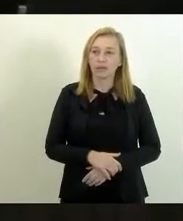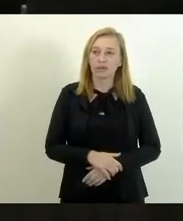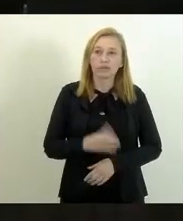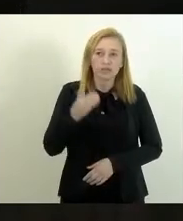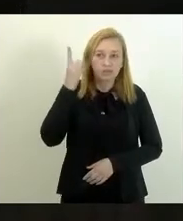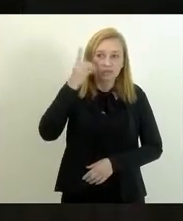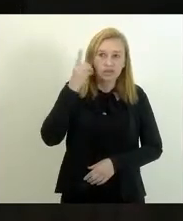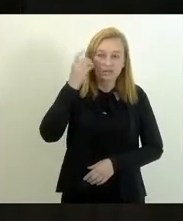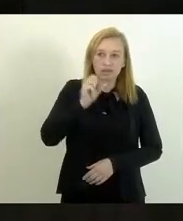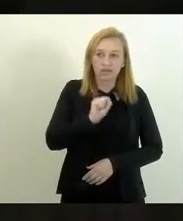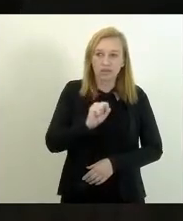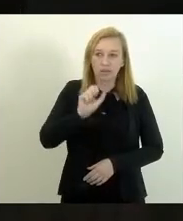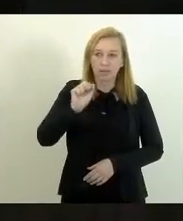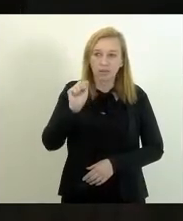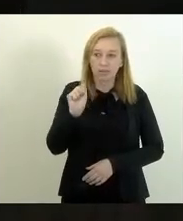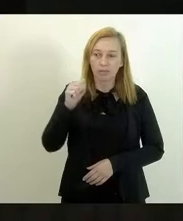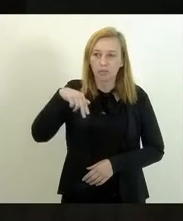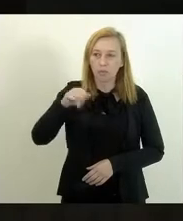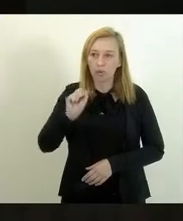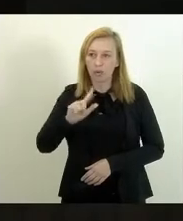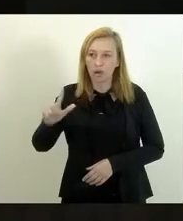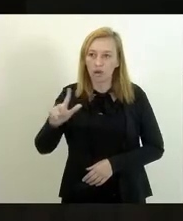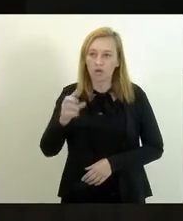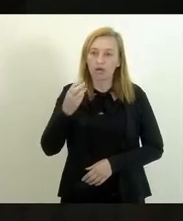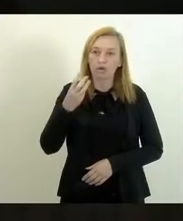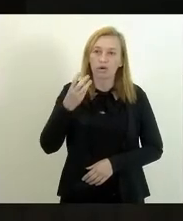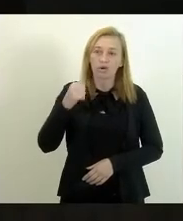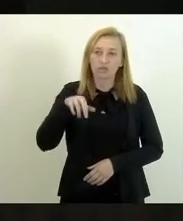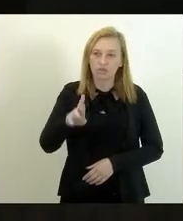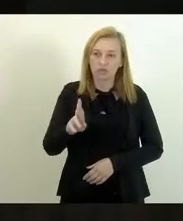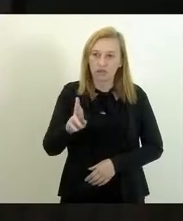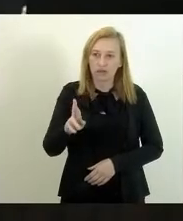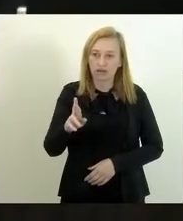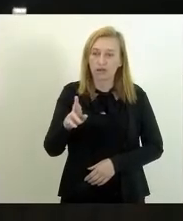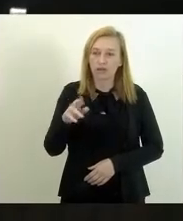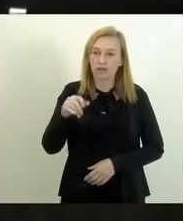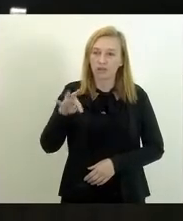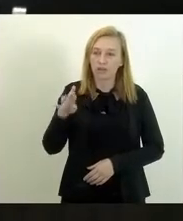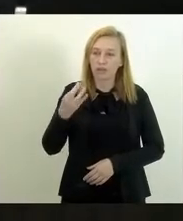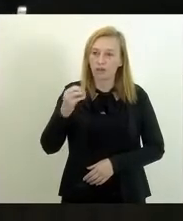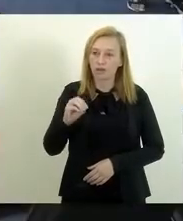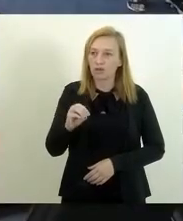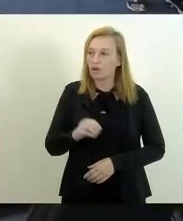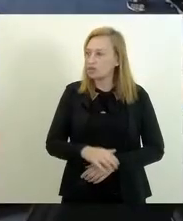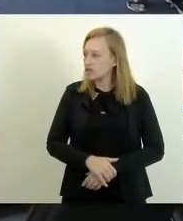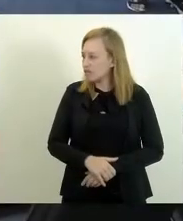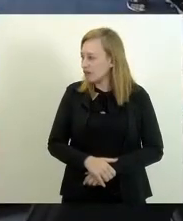deputado Samuel Rosenberg e Márcio Alberto. Samuel?